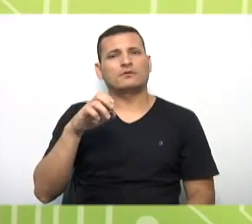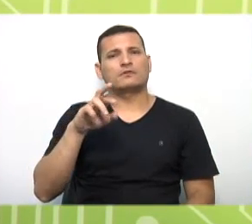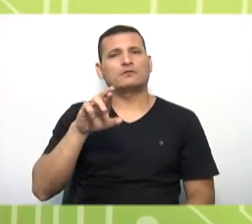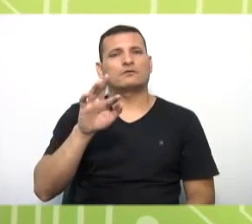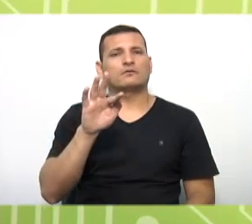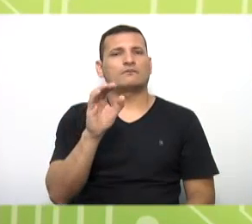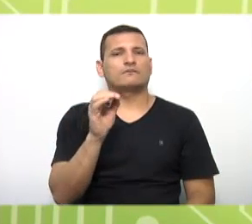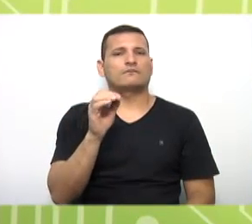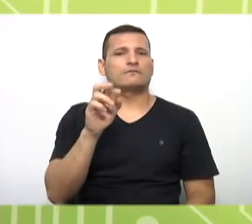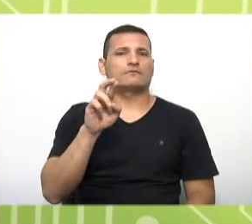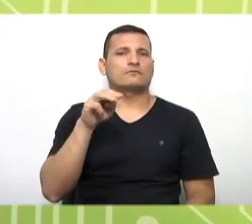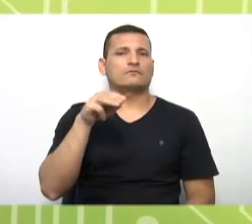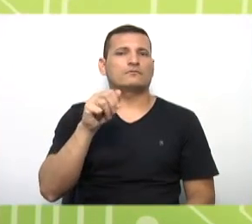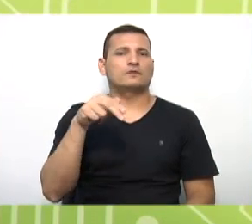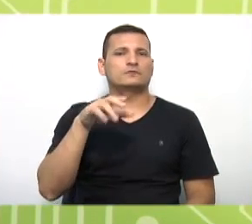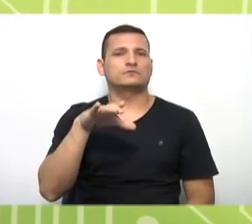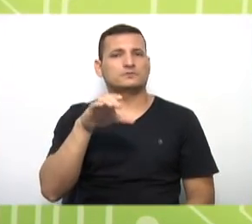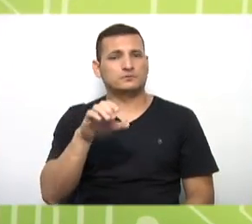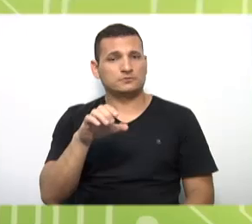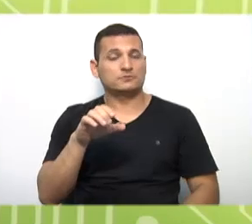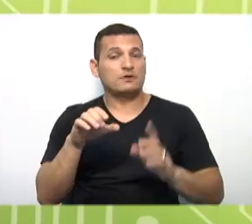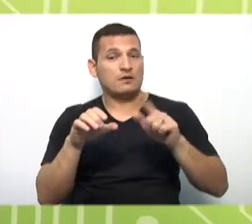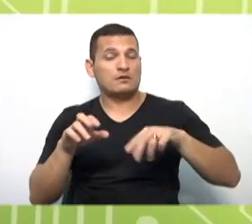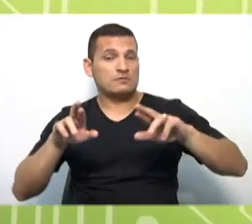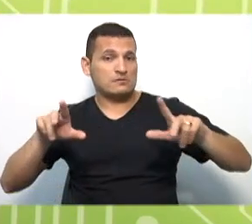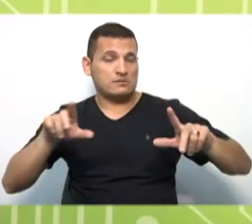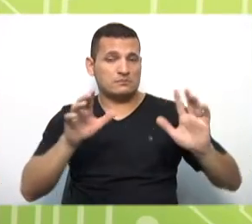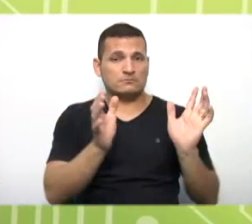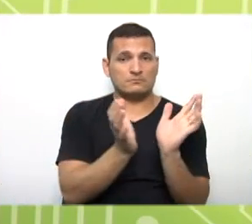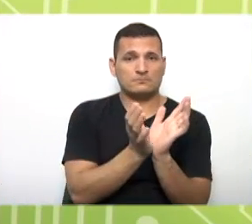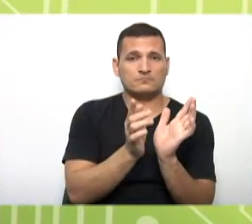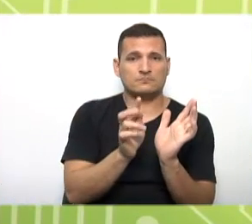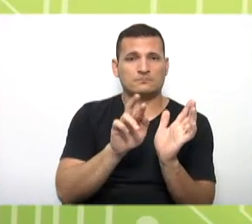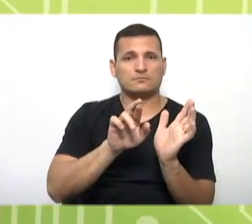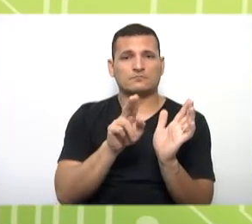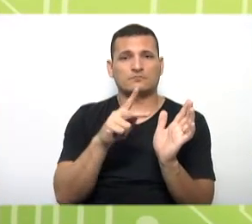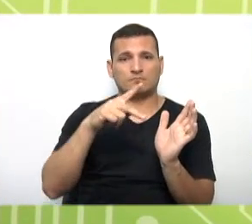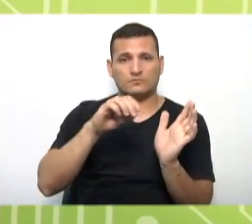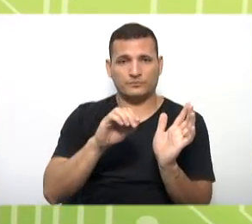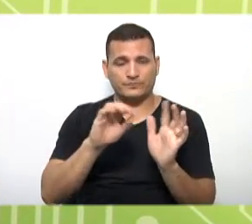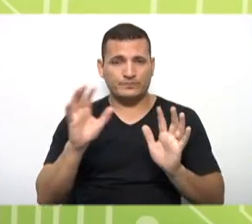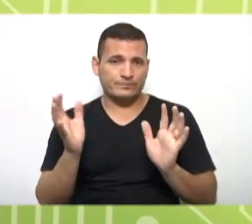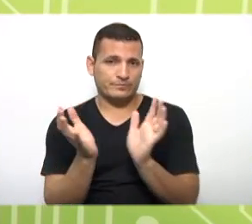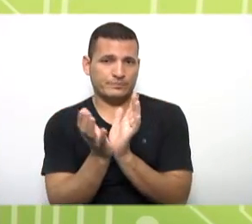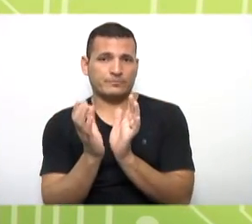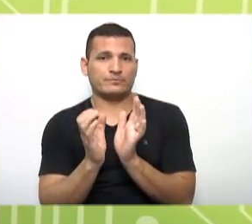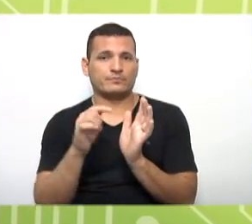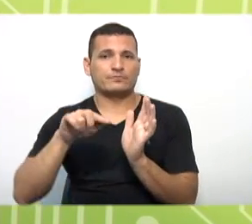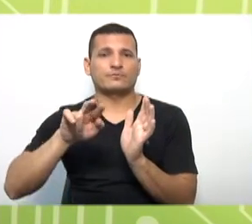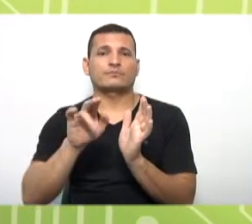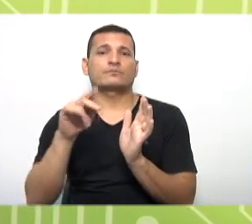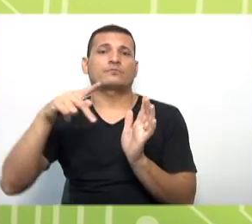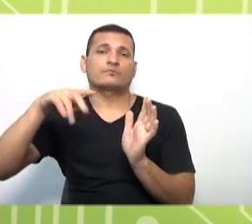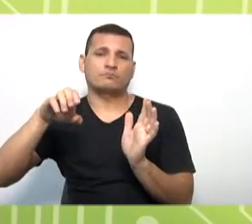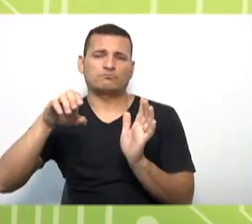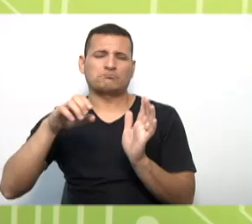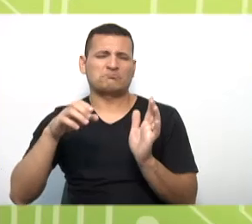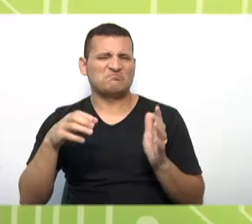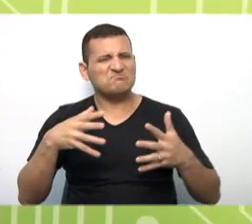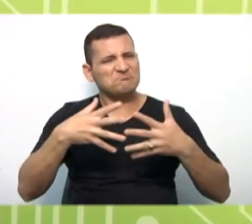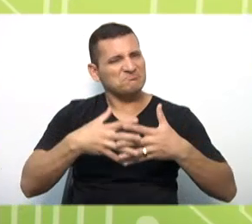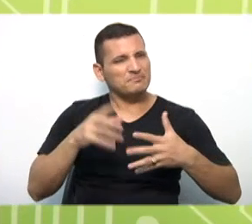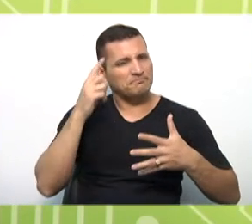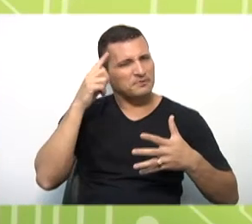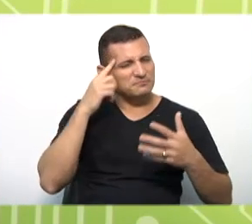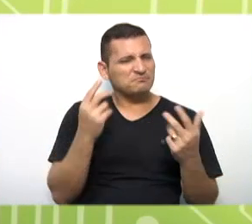performance, a gente vai diferenciar grupo de equipe, porque às vezes a gente tem a ideia de que o grupo e equipe é tudo a mesma